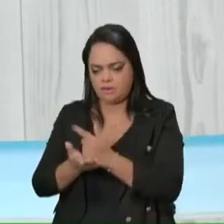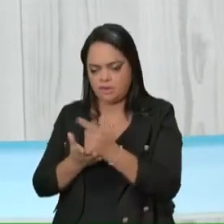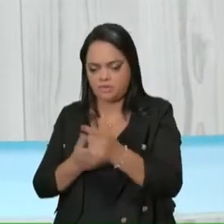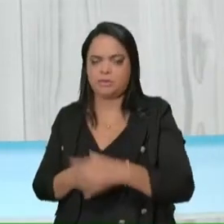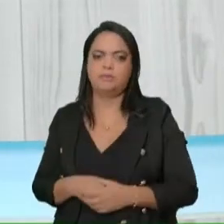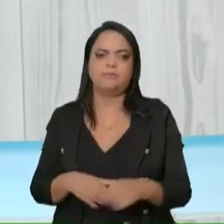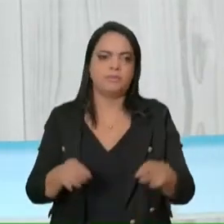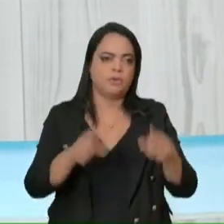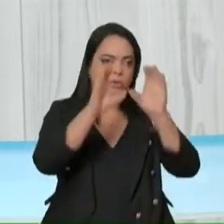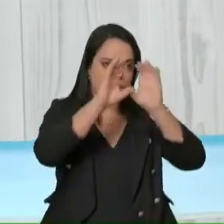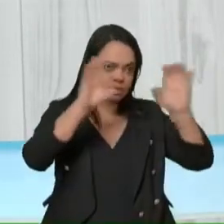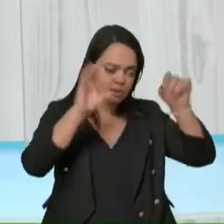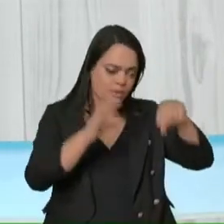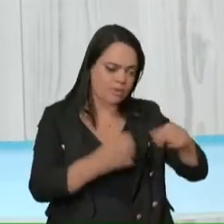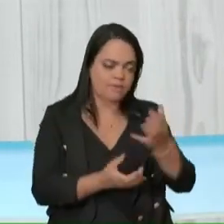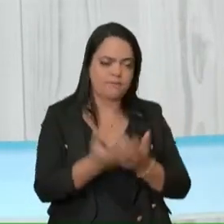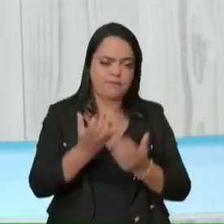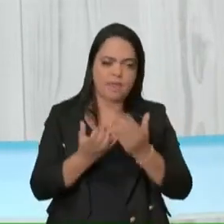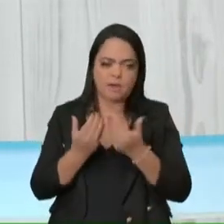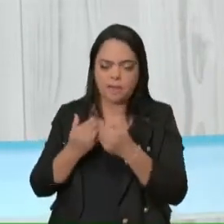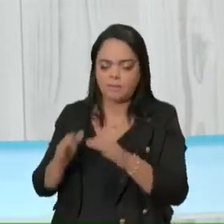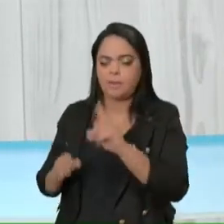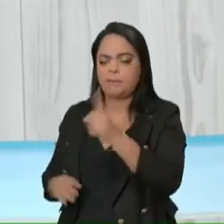foi lançado em